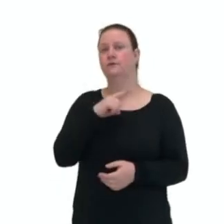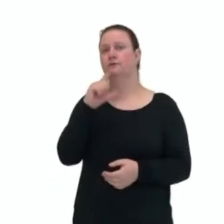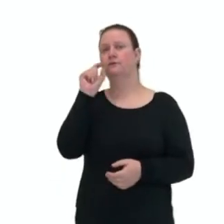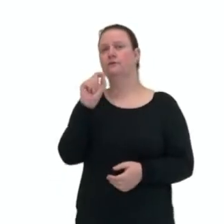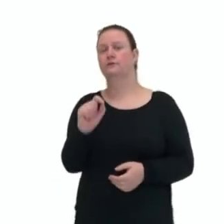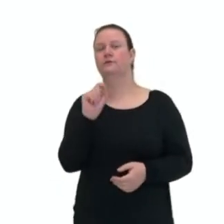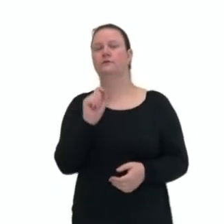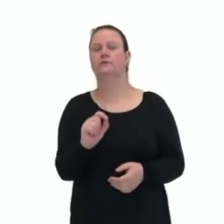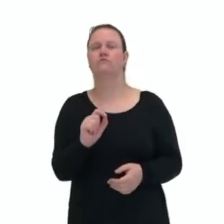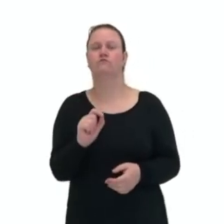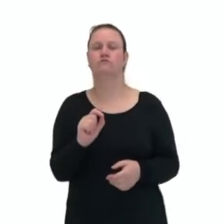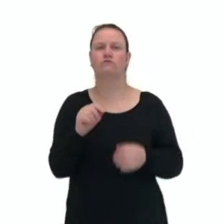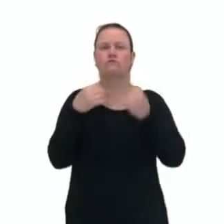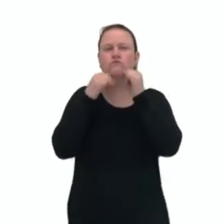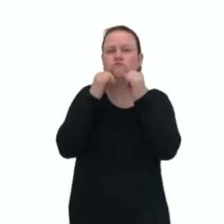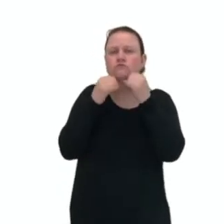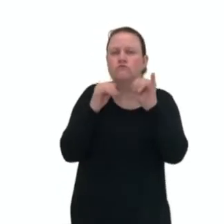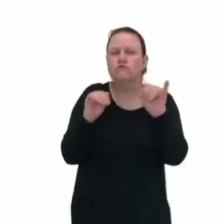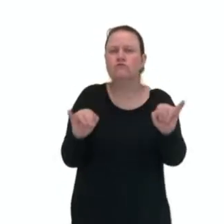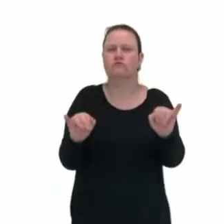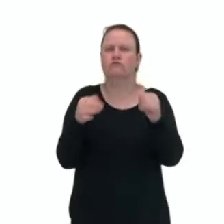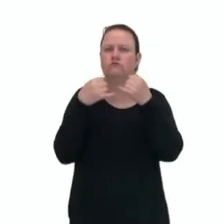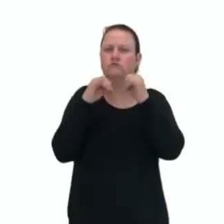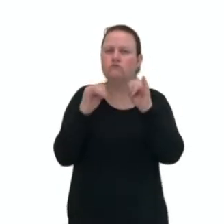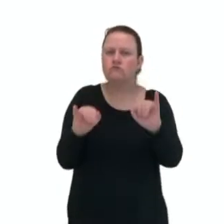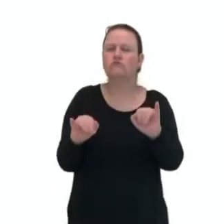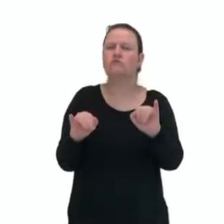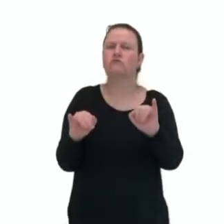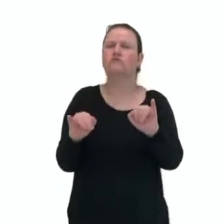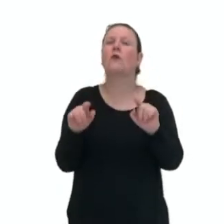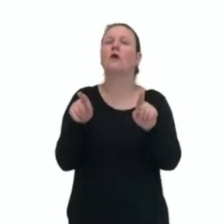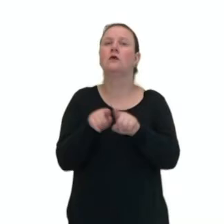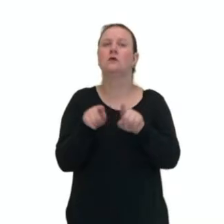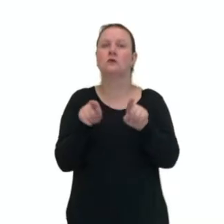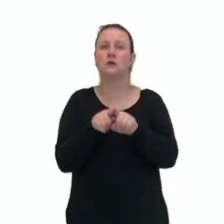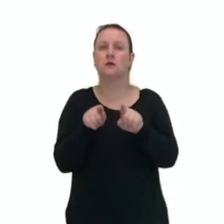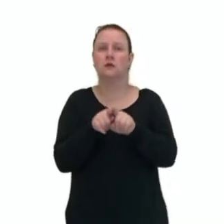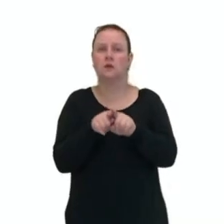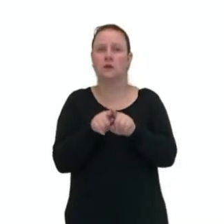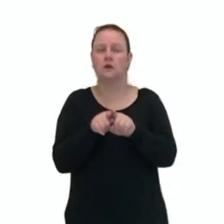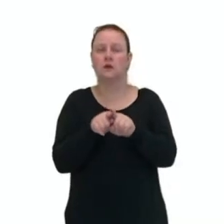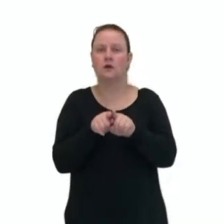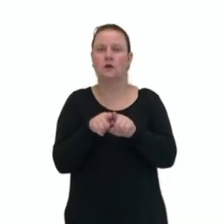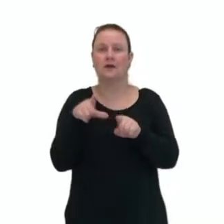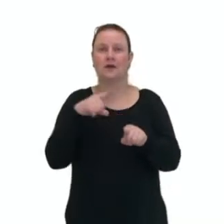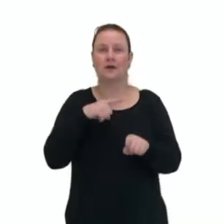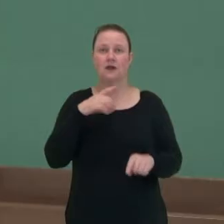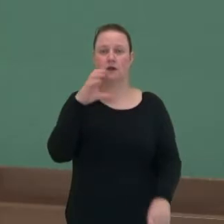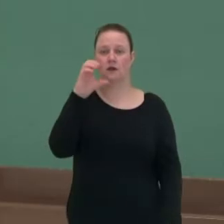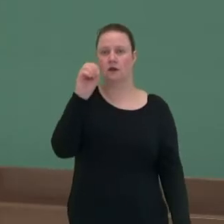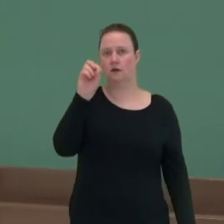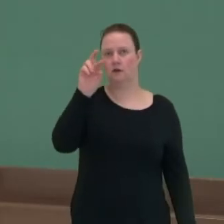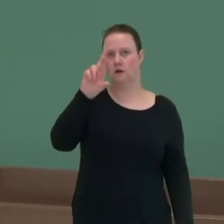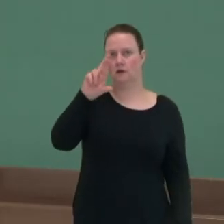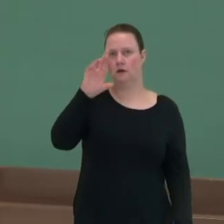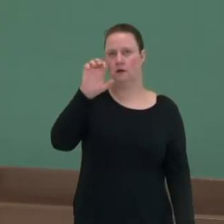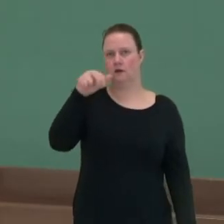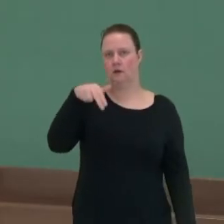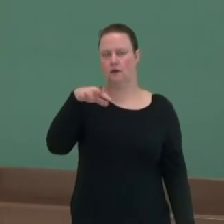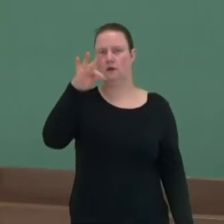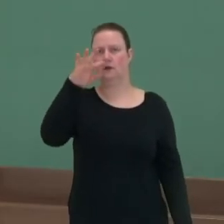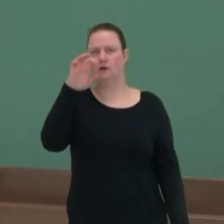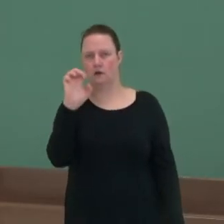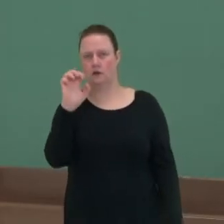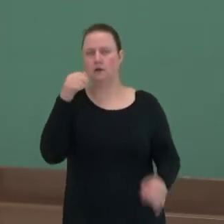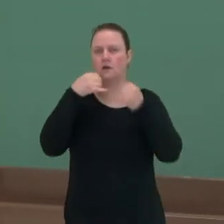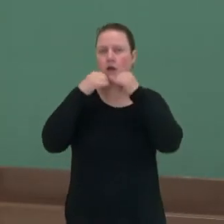que transporta metade da energia, sobre a forma de uma corrente elétrica. A outra